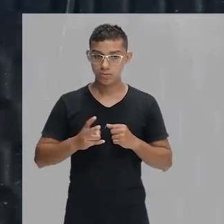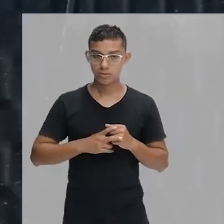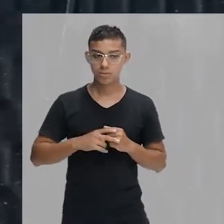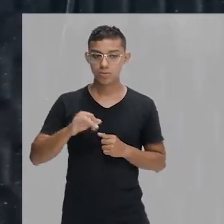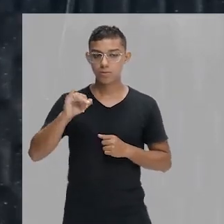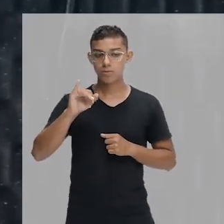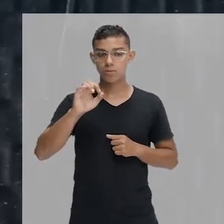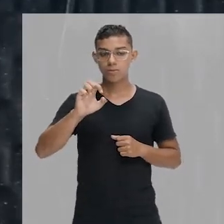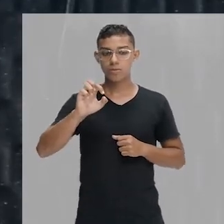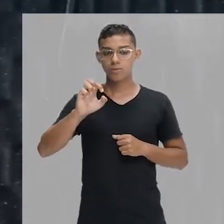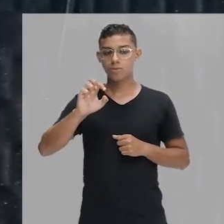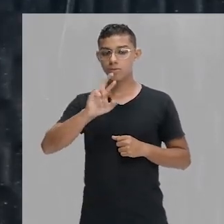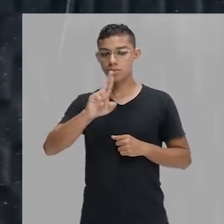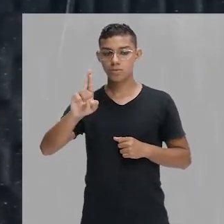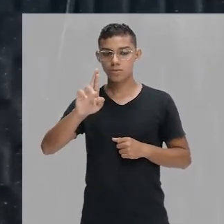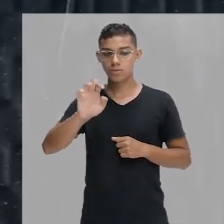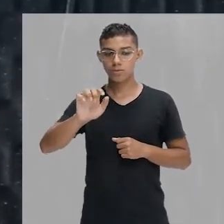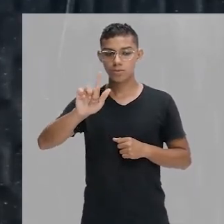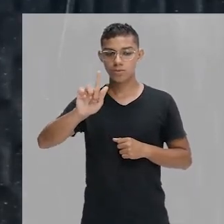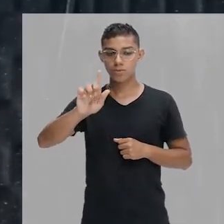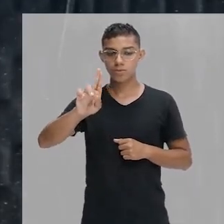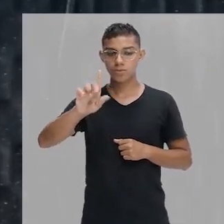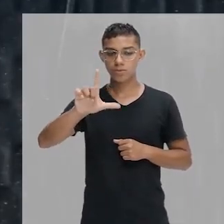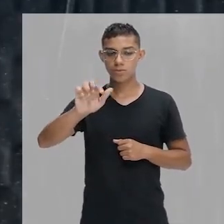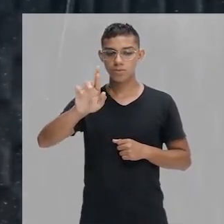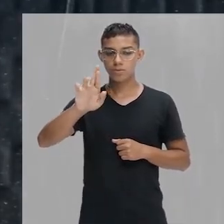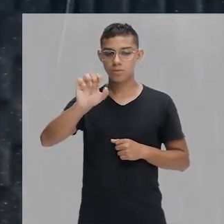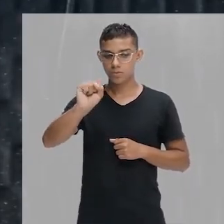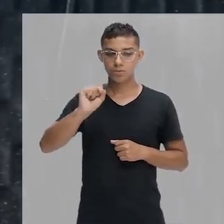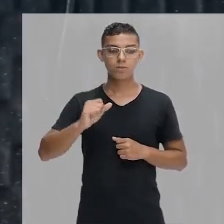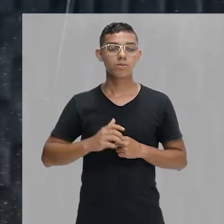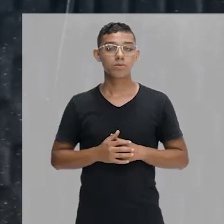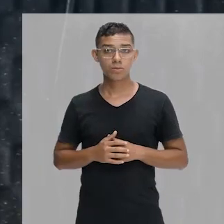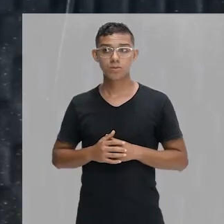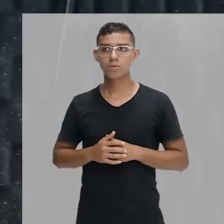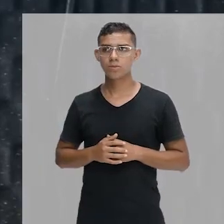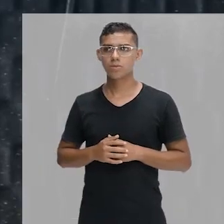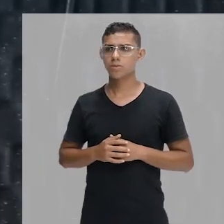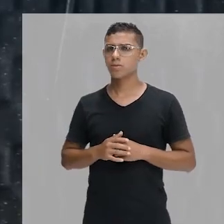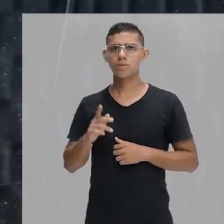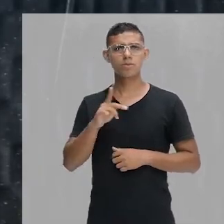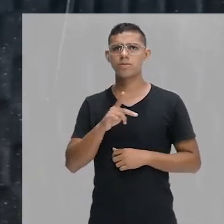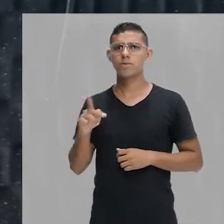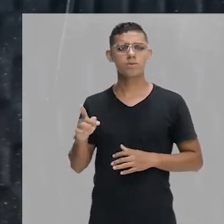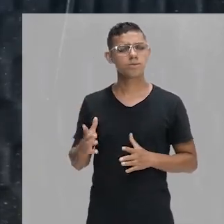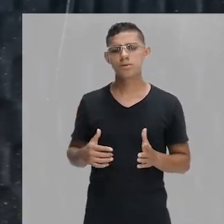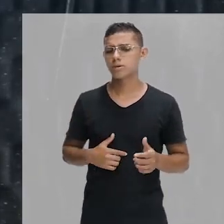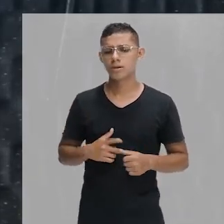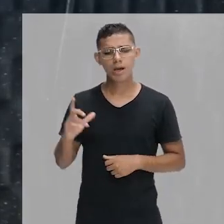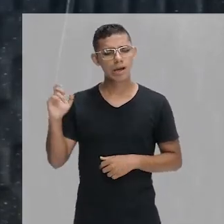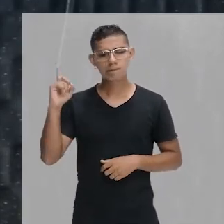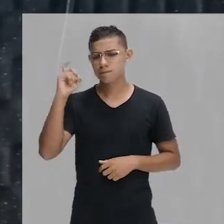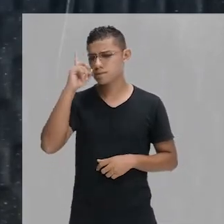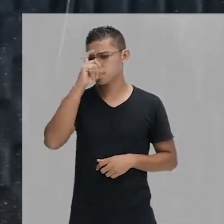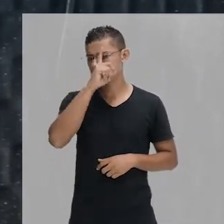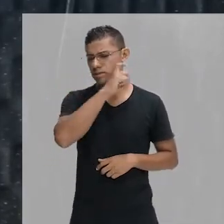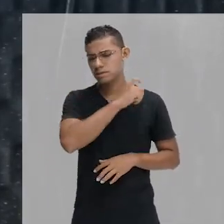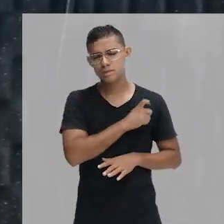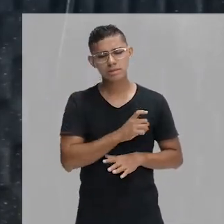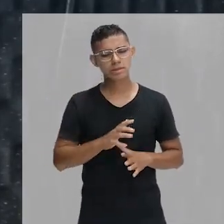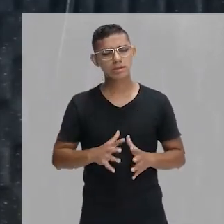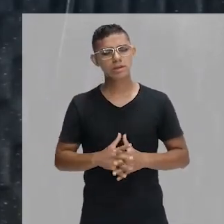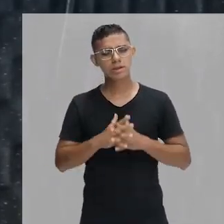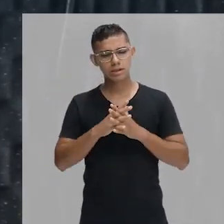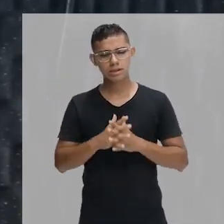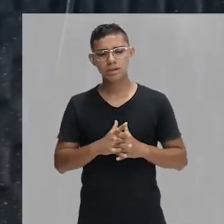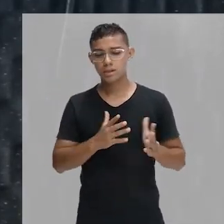irregulares. Pânico total aqui, gente. Professora, verbo irregular não tem como, é difícil, é isso e aquilo outro.